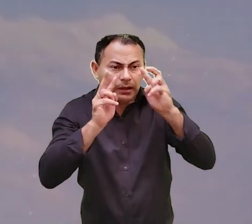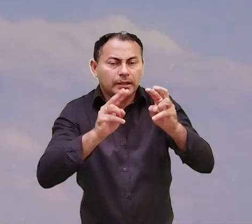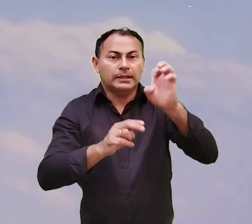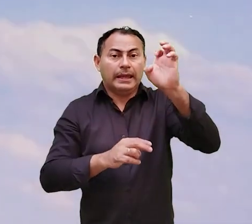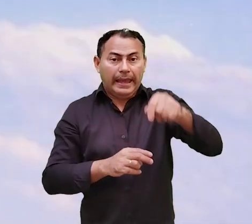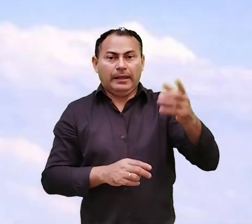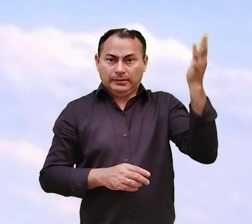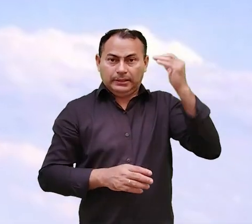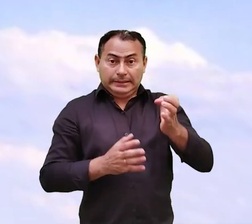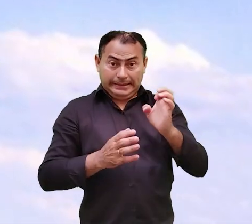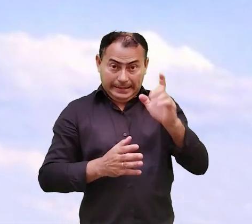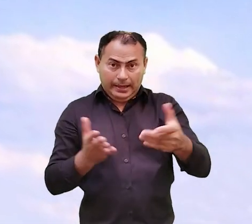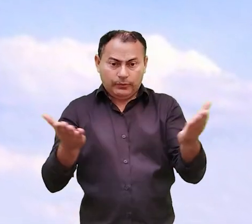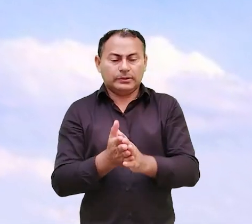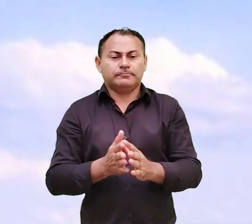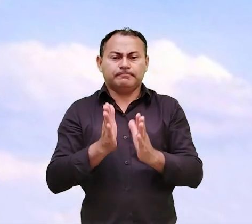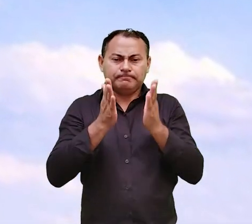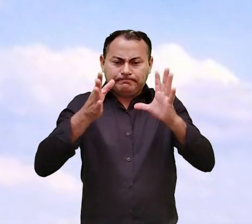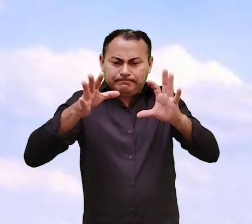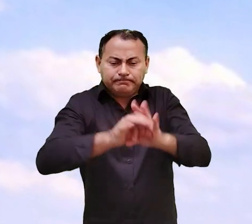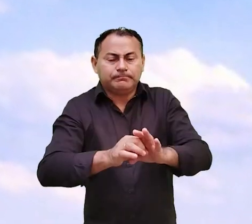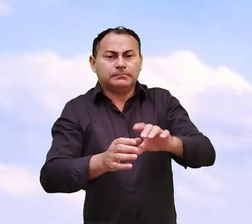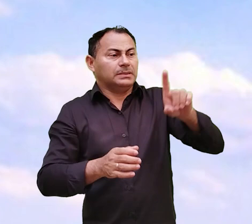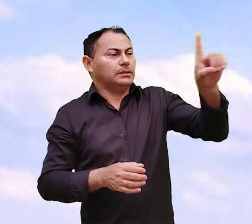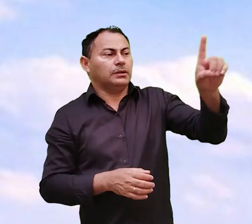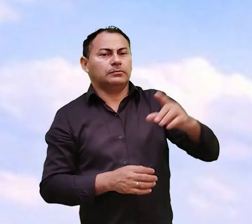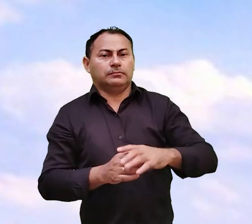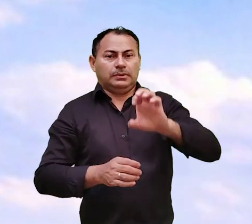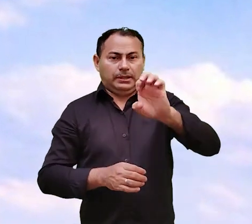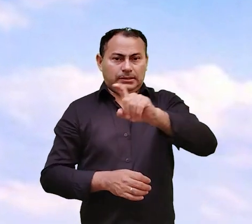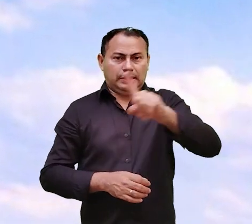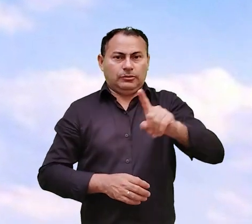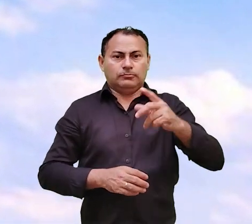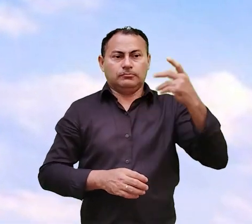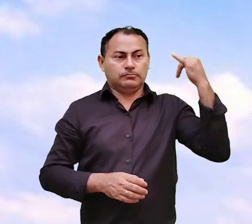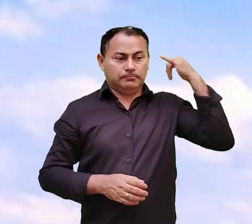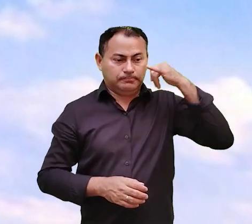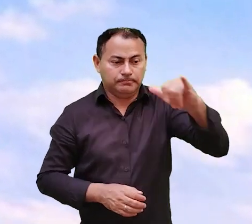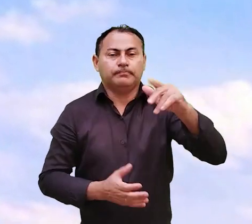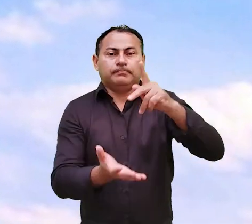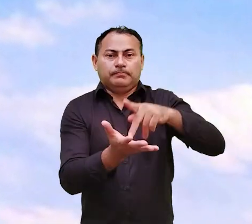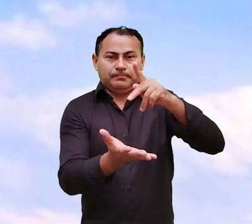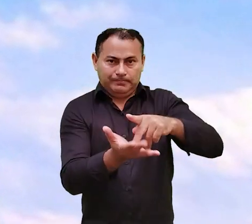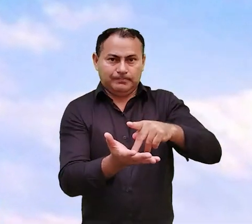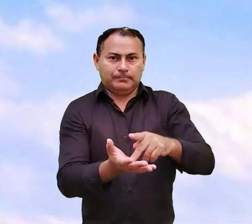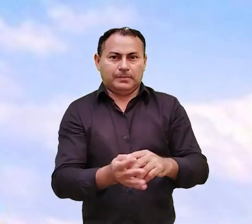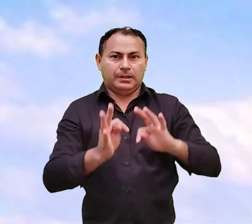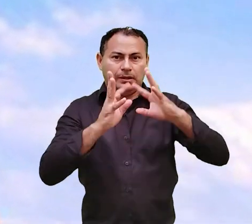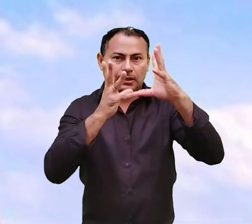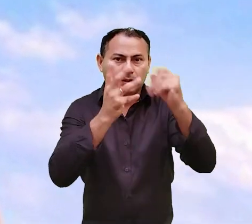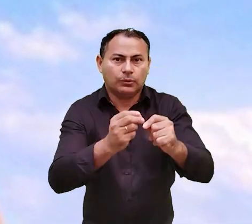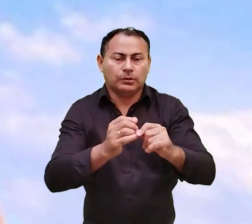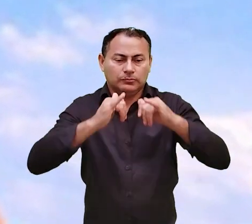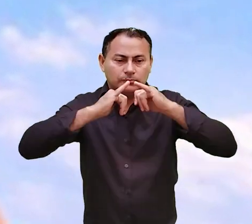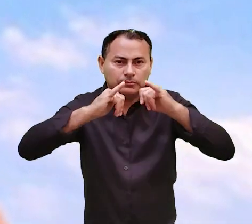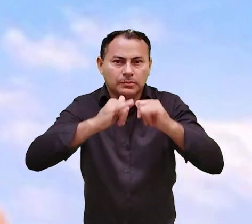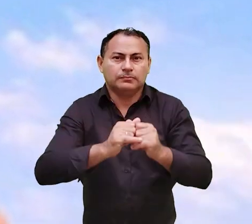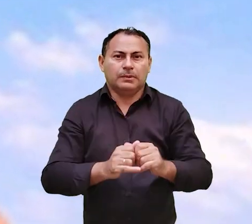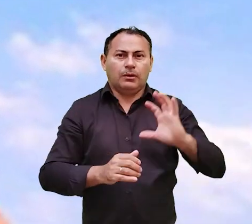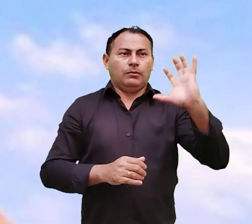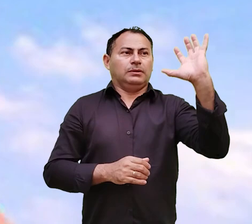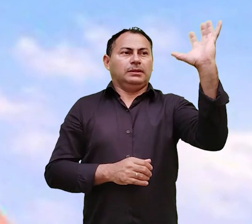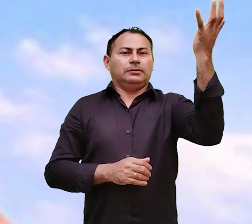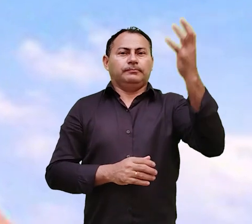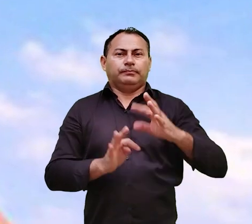visão era e é a onisciência de Deus. Ezequiel era um profeta verdadeiro. Todas as